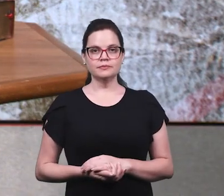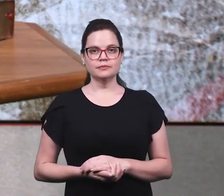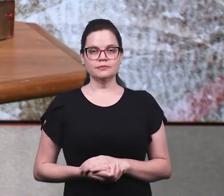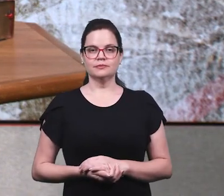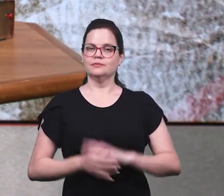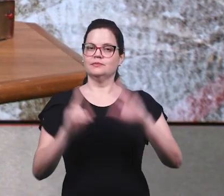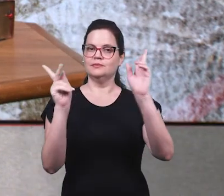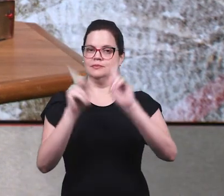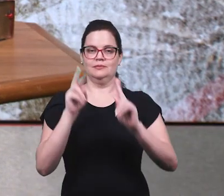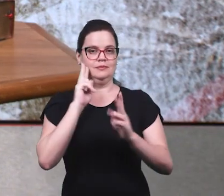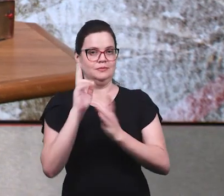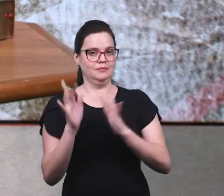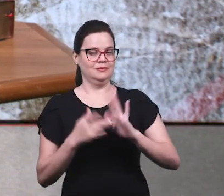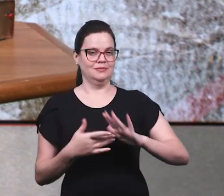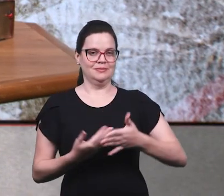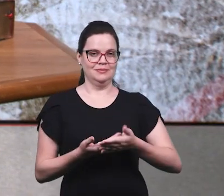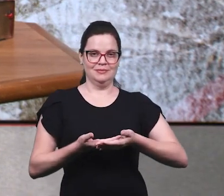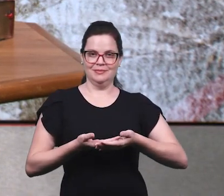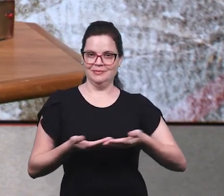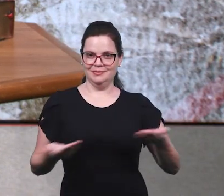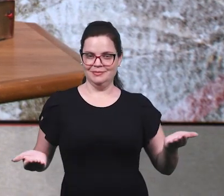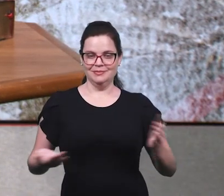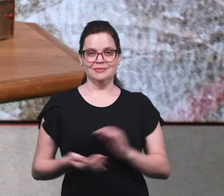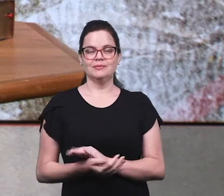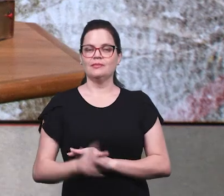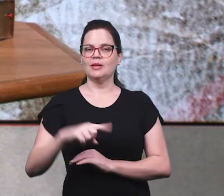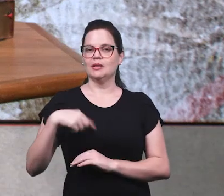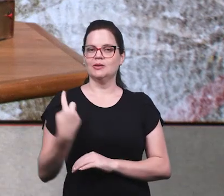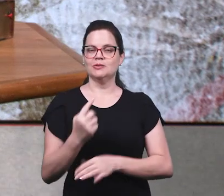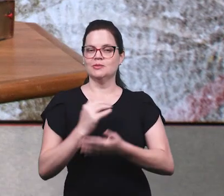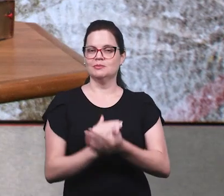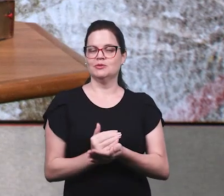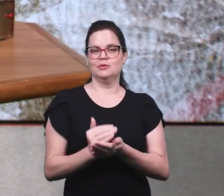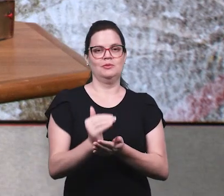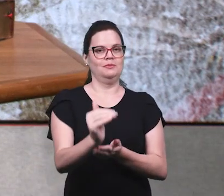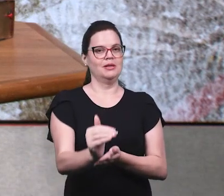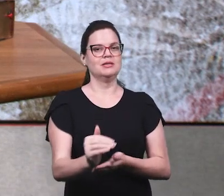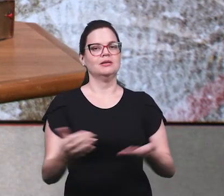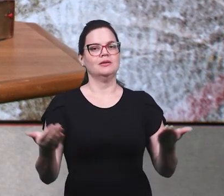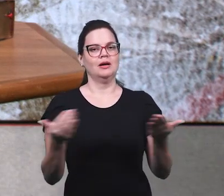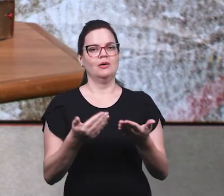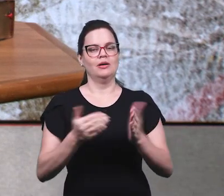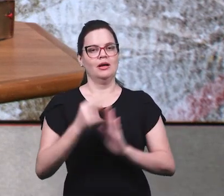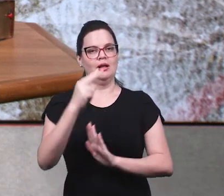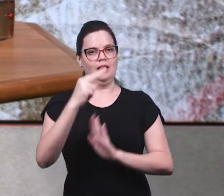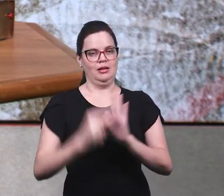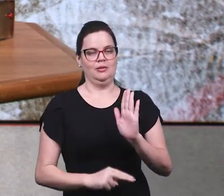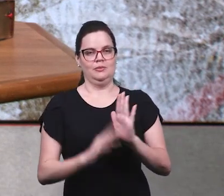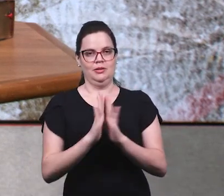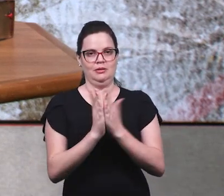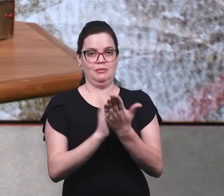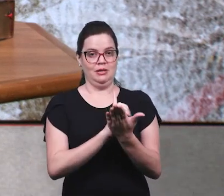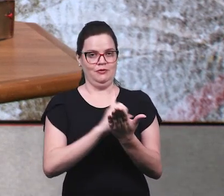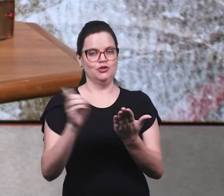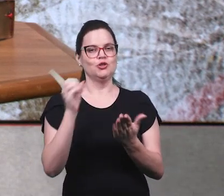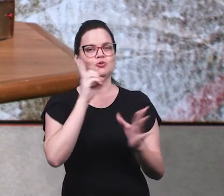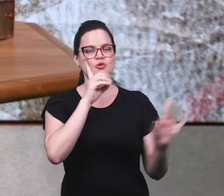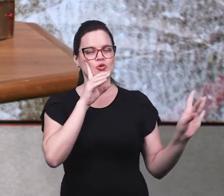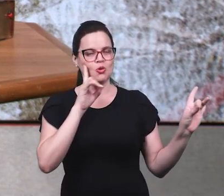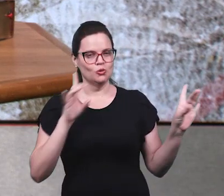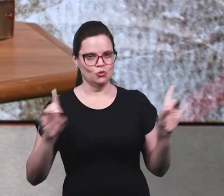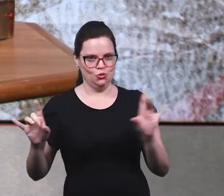paz do Senhor Jesus a todos. Nós estamos no nosso programa diário de leitura da Bíblia. Vamos